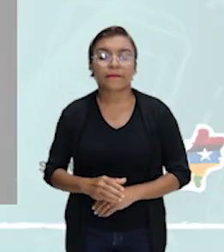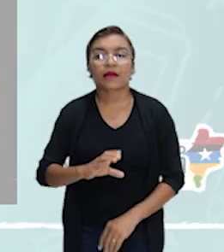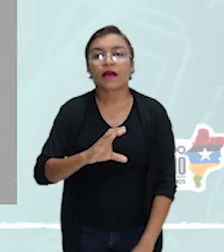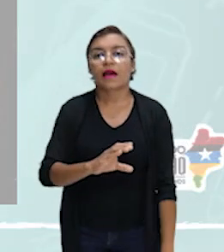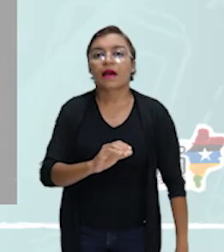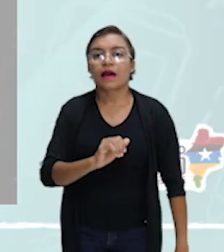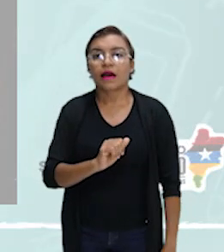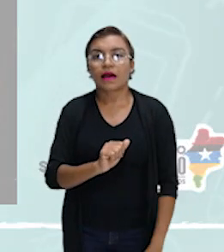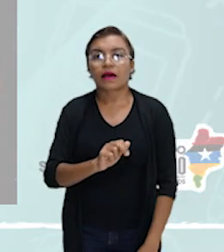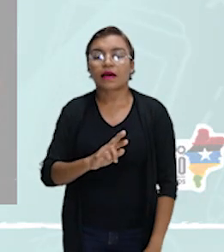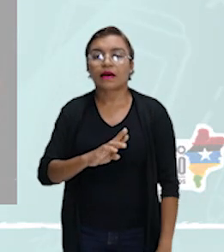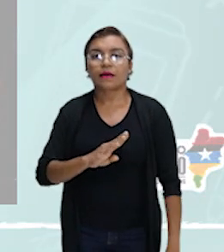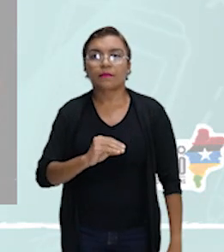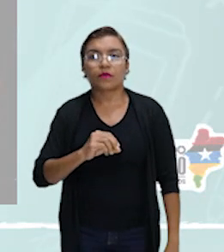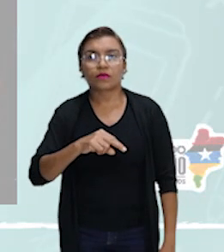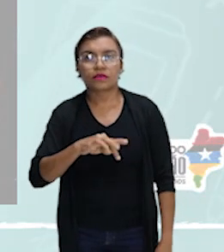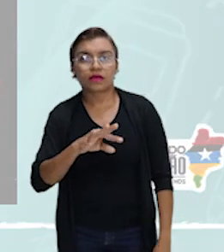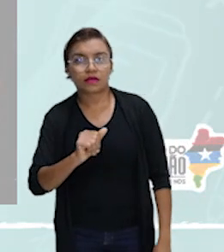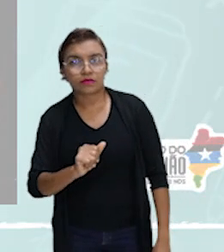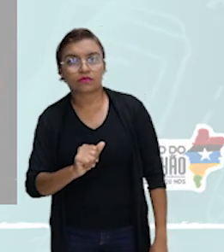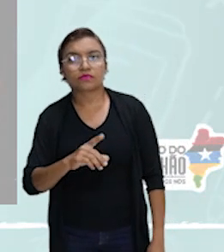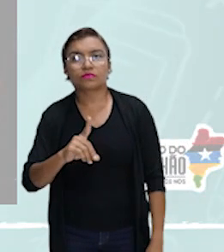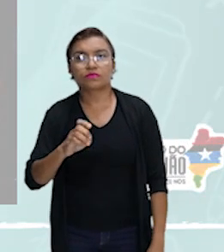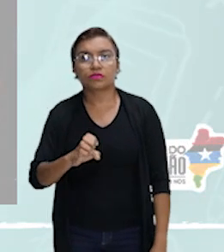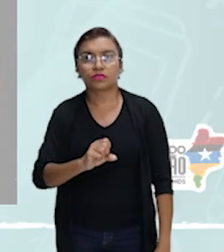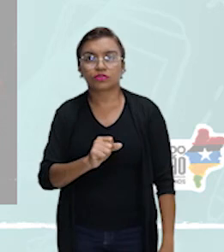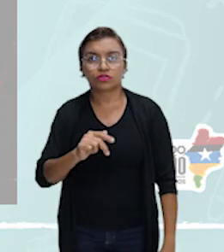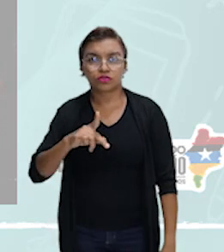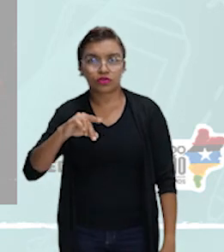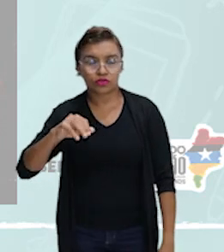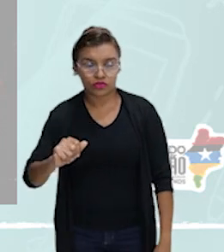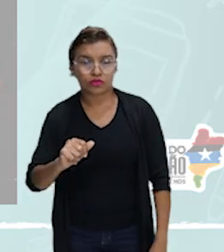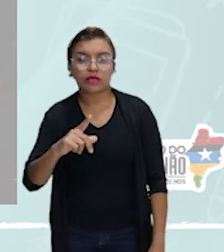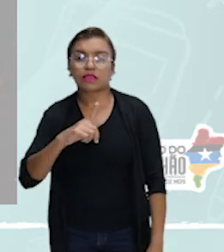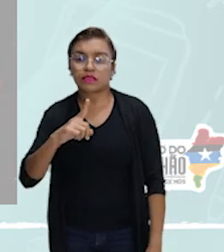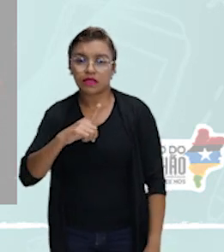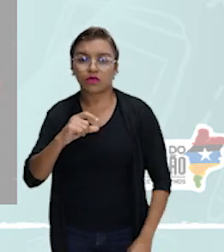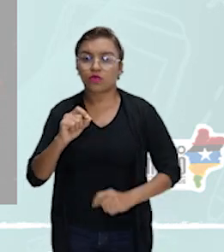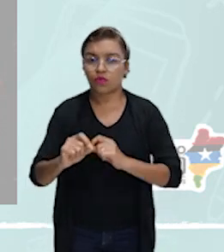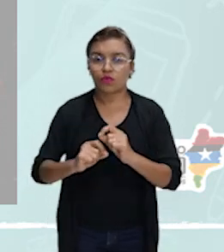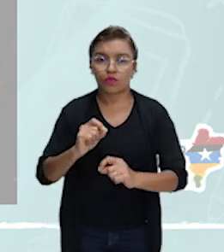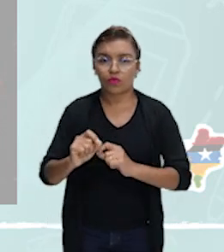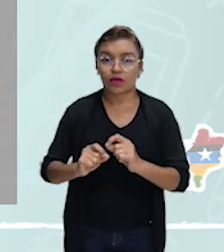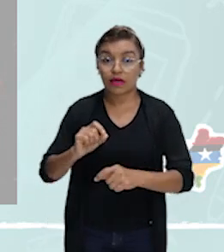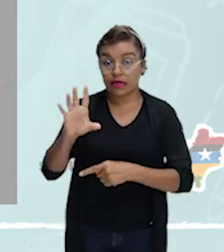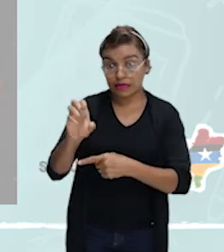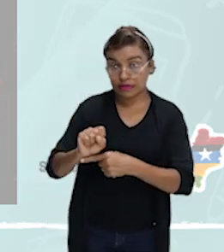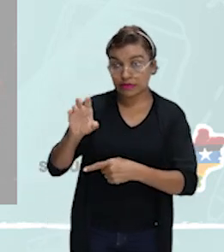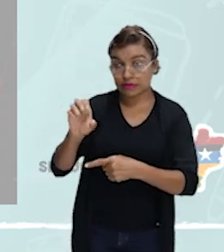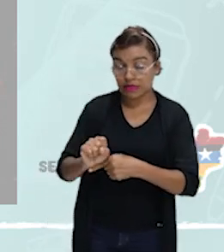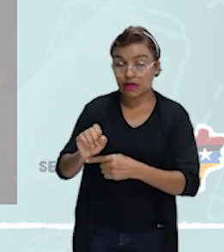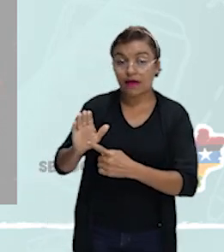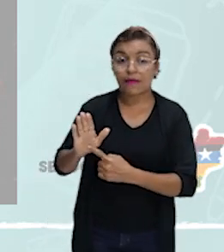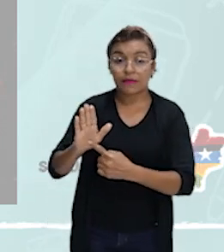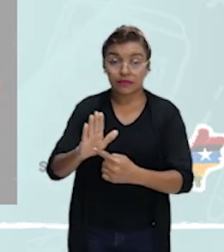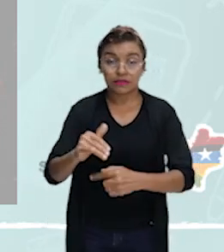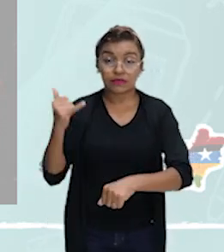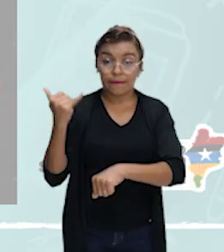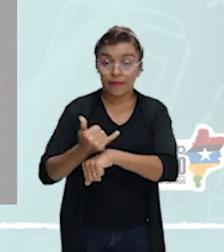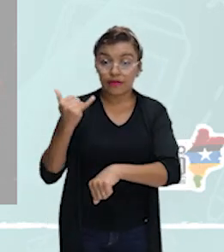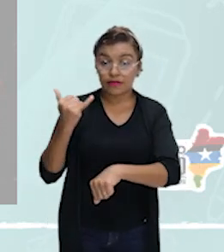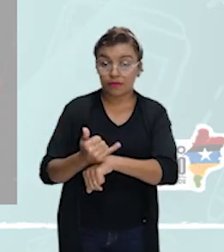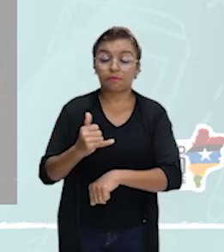Carbonato de sódio. Oh, mais um sal que apresenta como metal, né, o sódio.